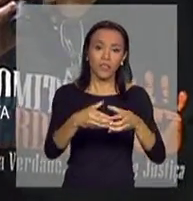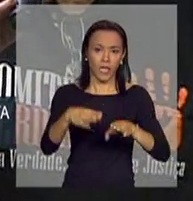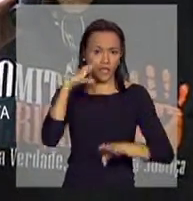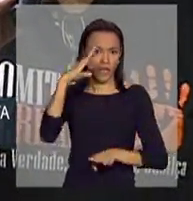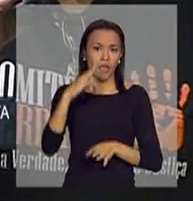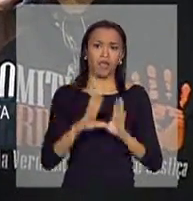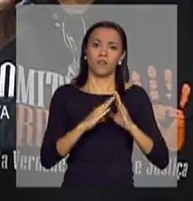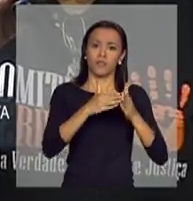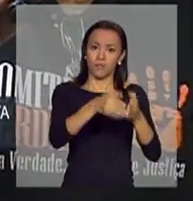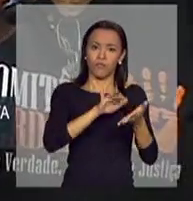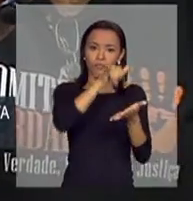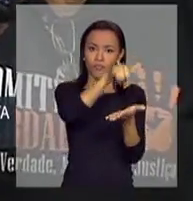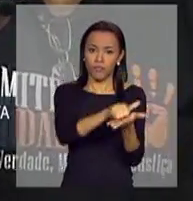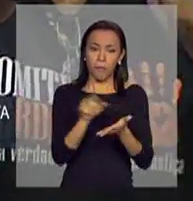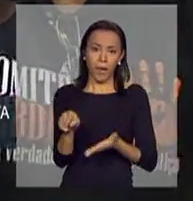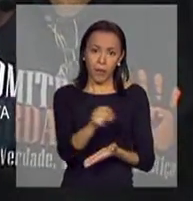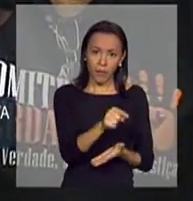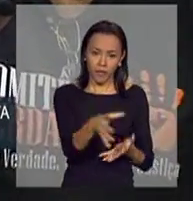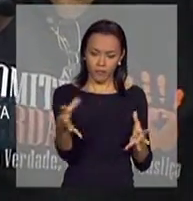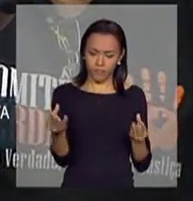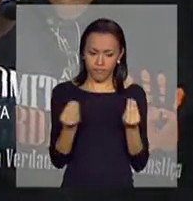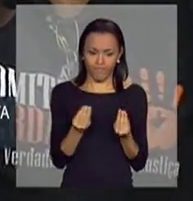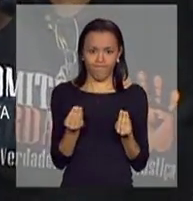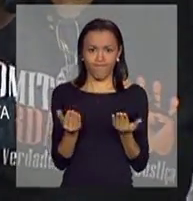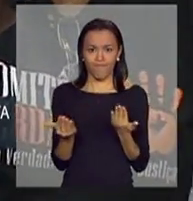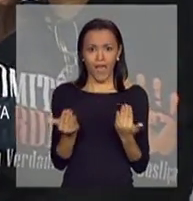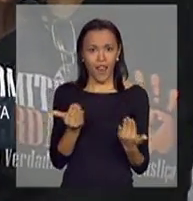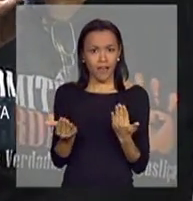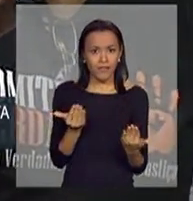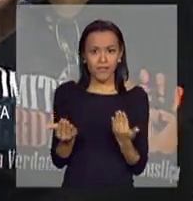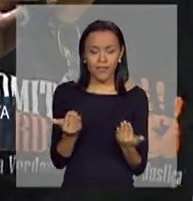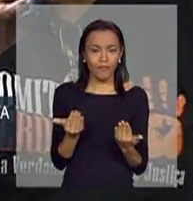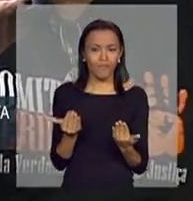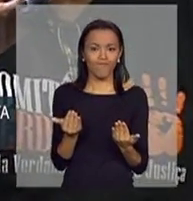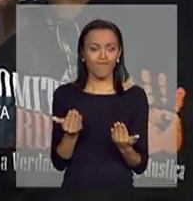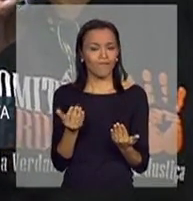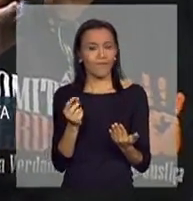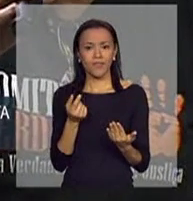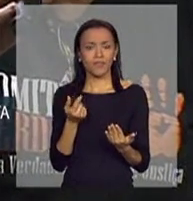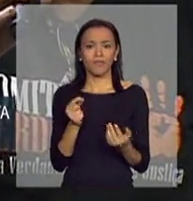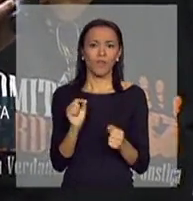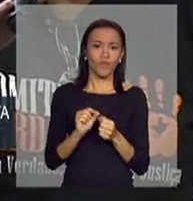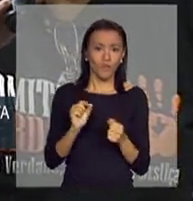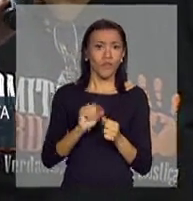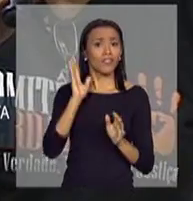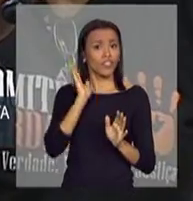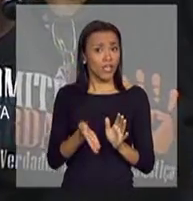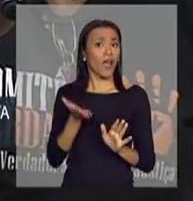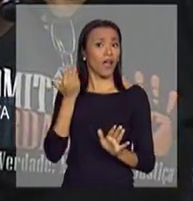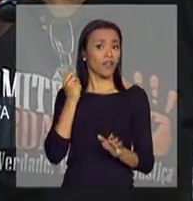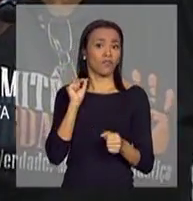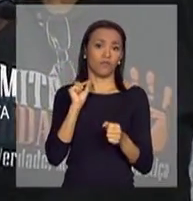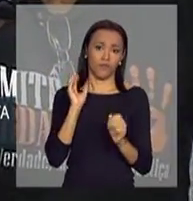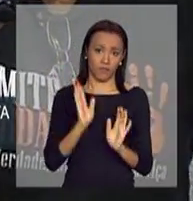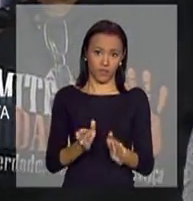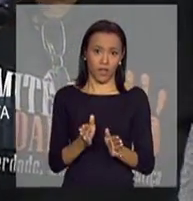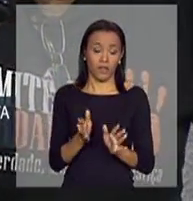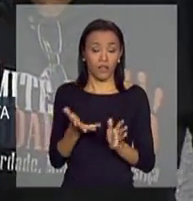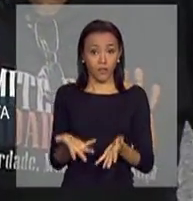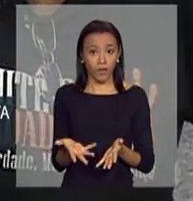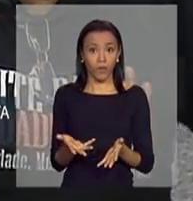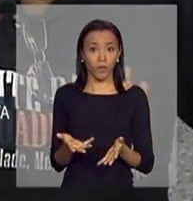Justiça, e não fez uma correlação que já existe ou que já estava apurado, né? Então,